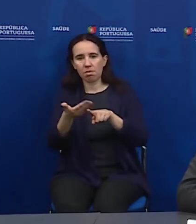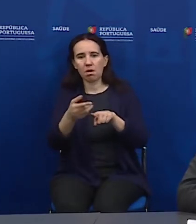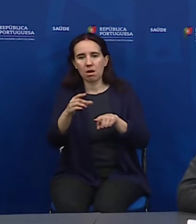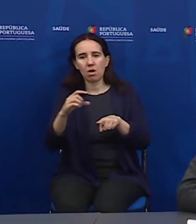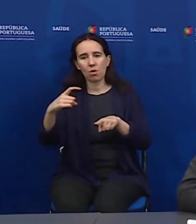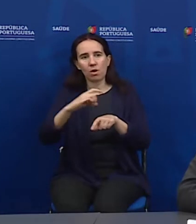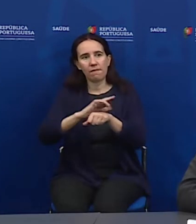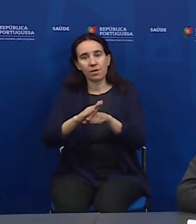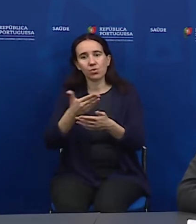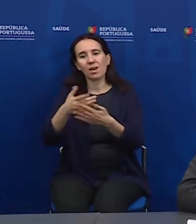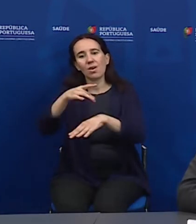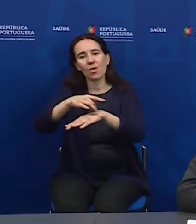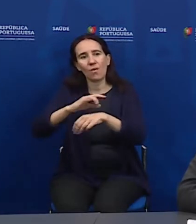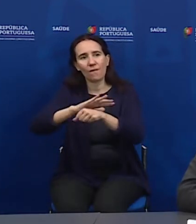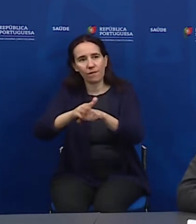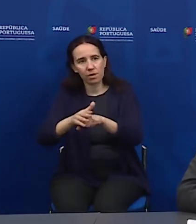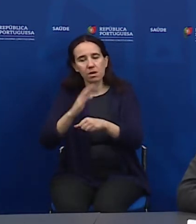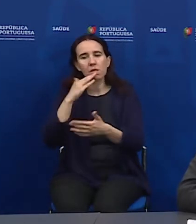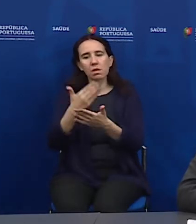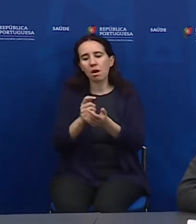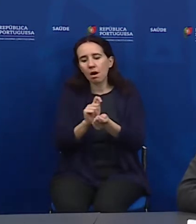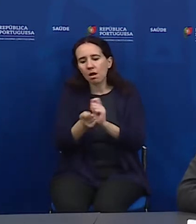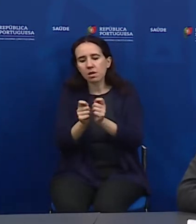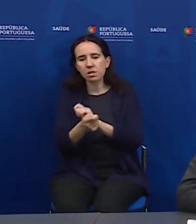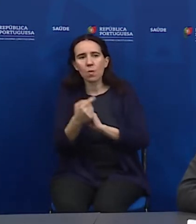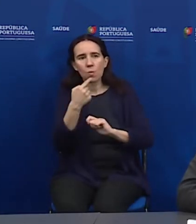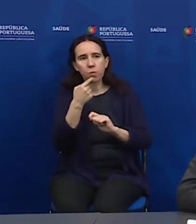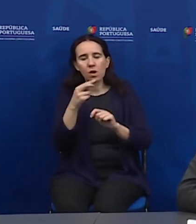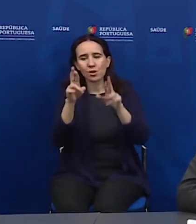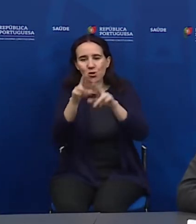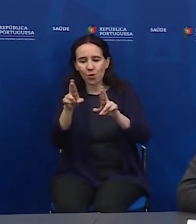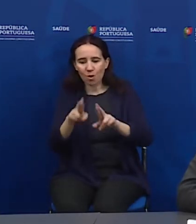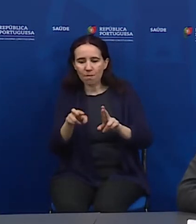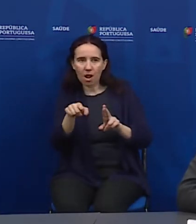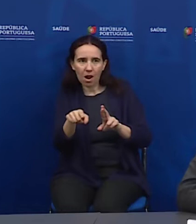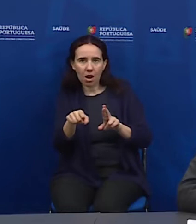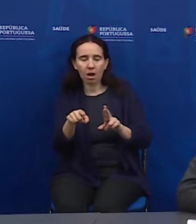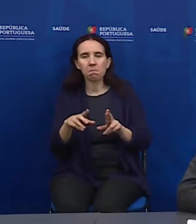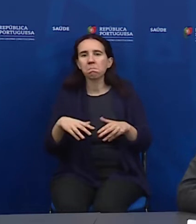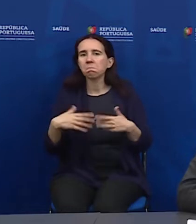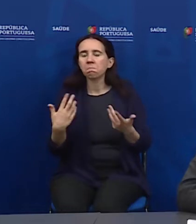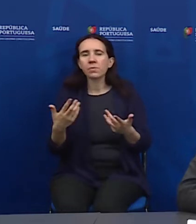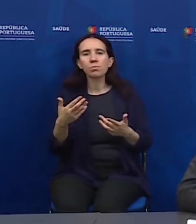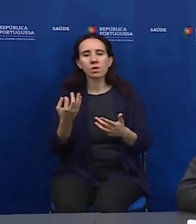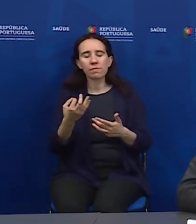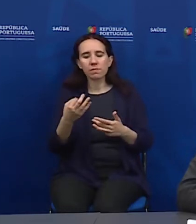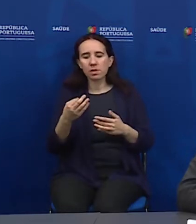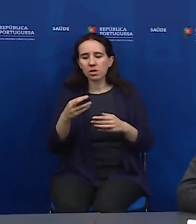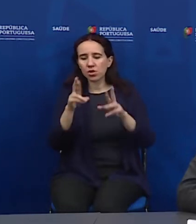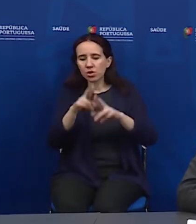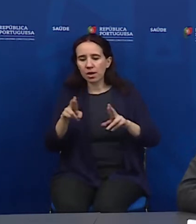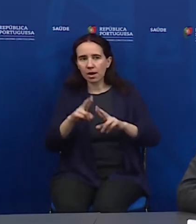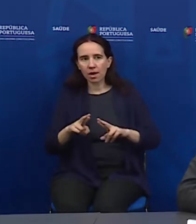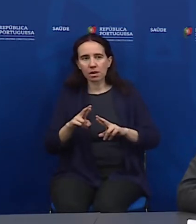que provoca a Covid, é que tem várias alterações no seu genoma, seja por transcrição genética,